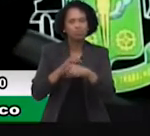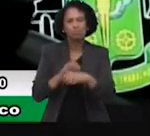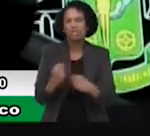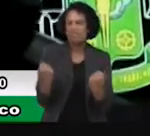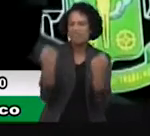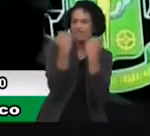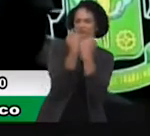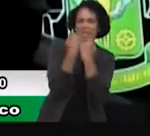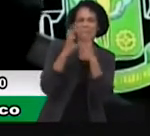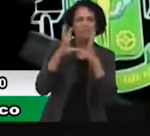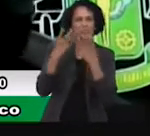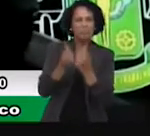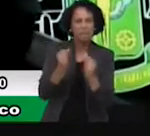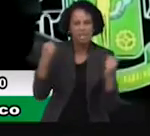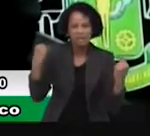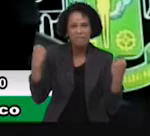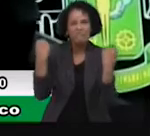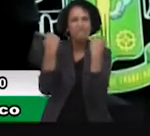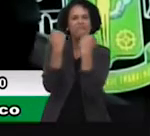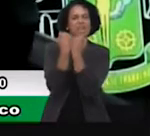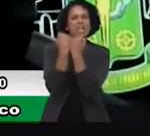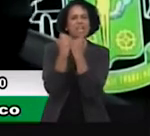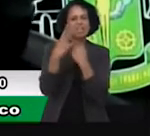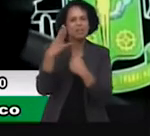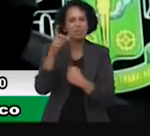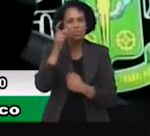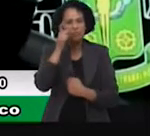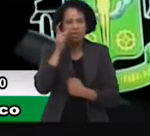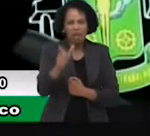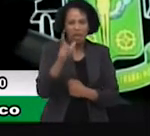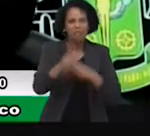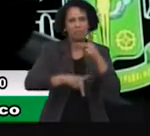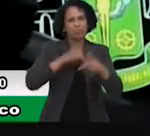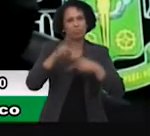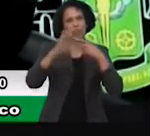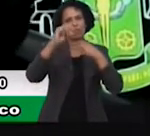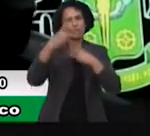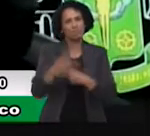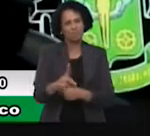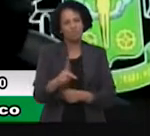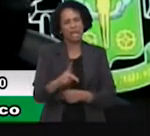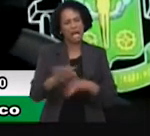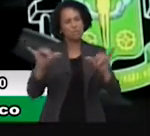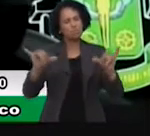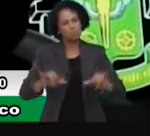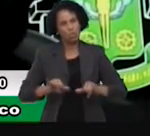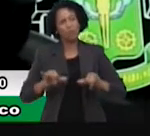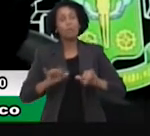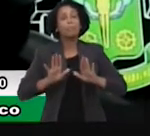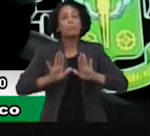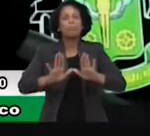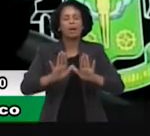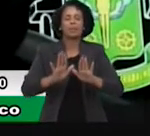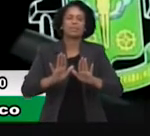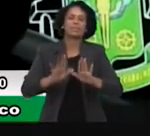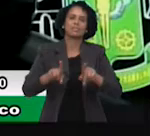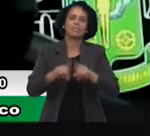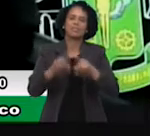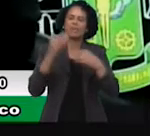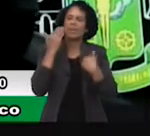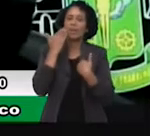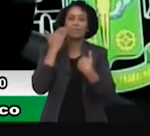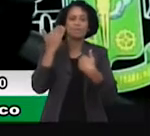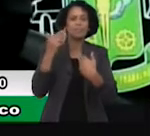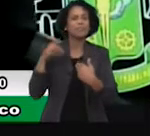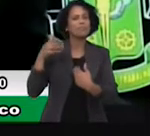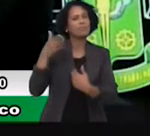em defesa do interesse da nossa população de Osasco, que é tão sofrida. Então, deixar aqui registrado a minha gratidão por poder